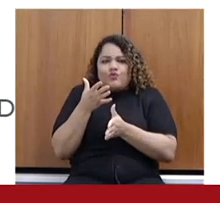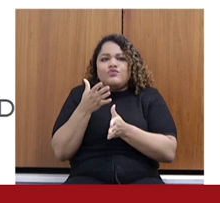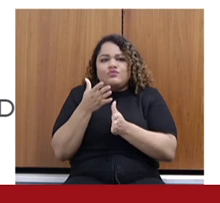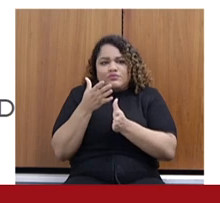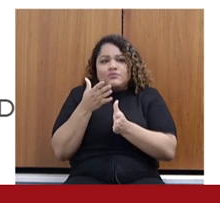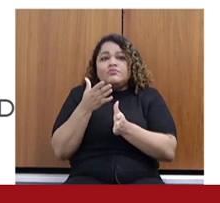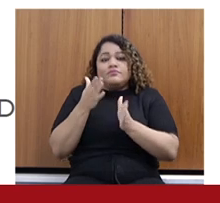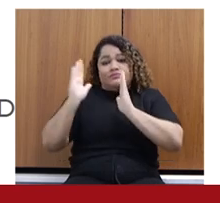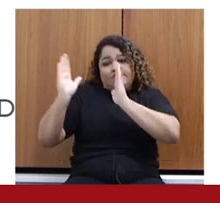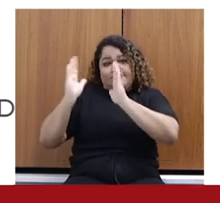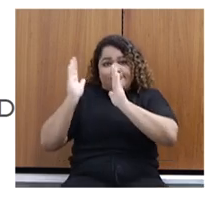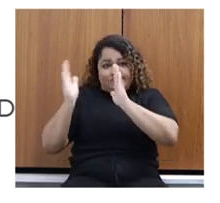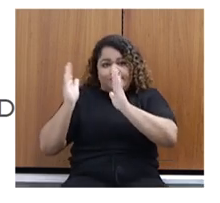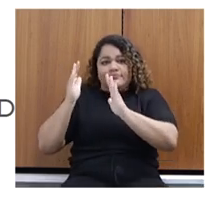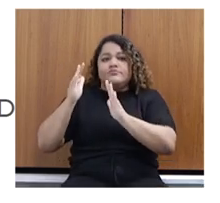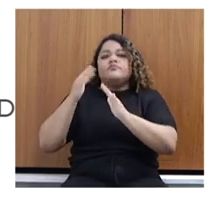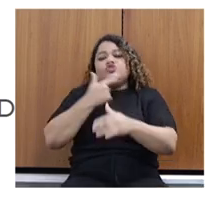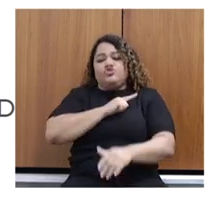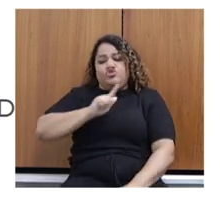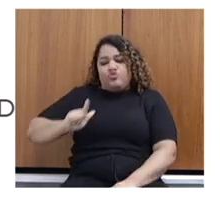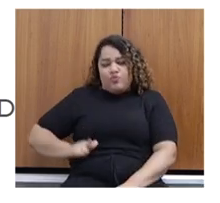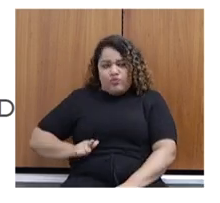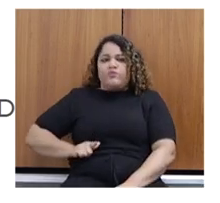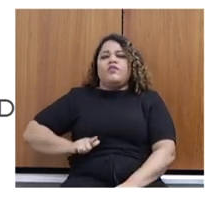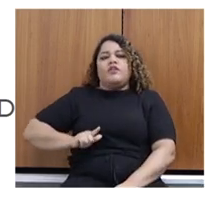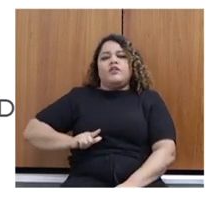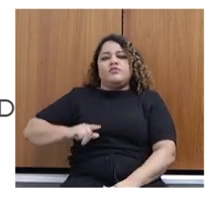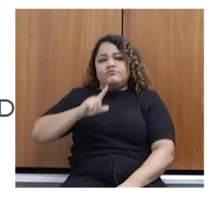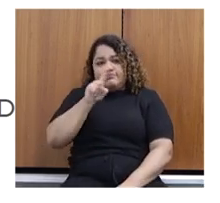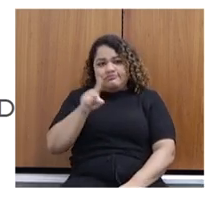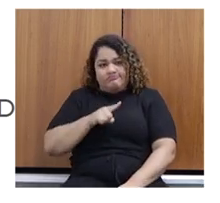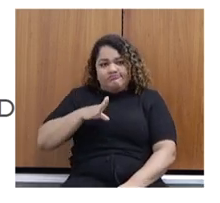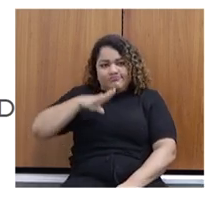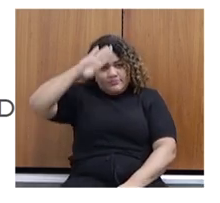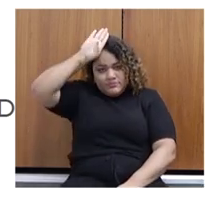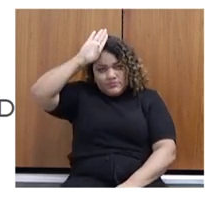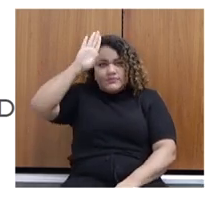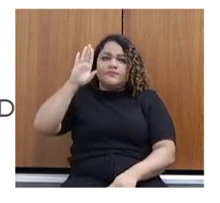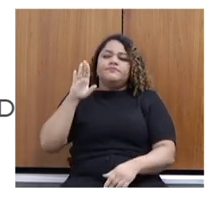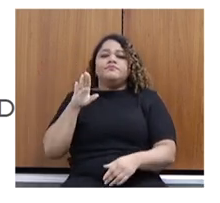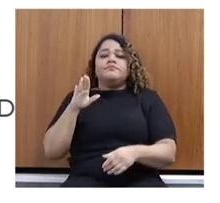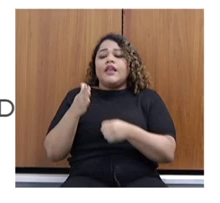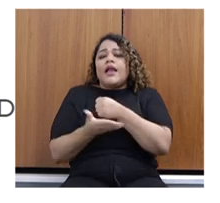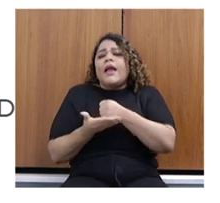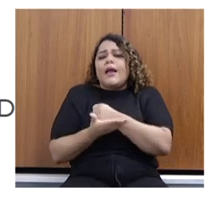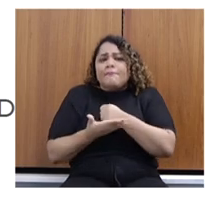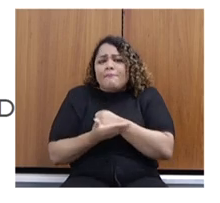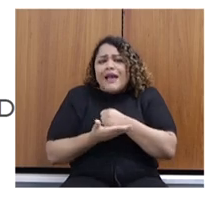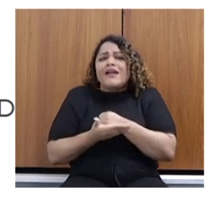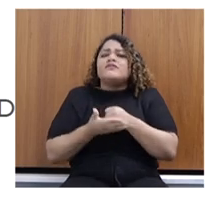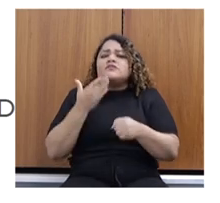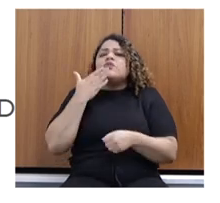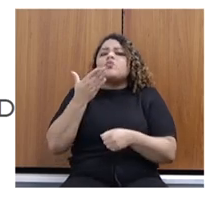do nosso governo seguem sendo o empreendedorismo, a autonomia dos indivíduos, a desburocratização e a